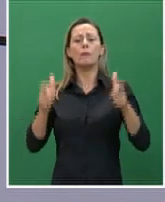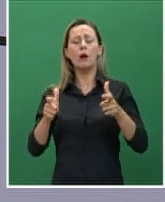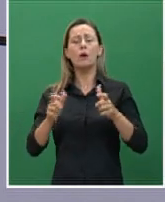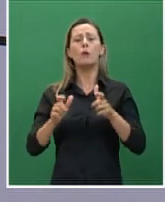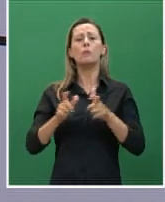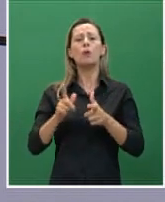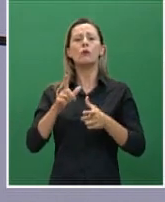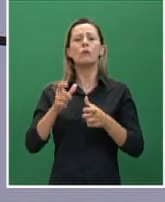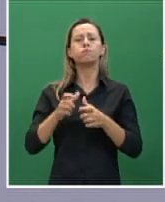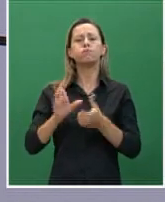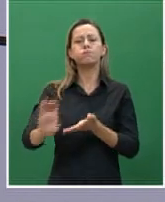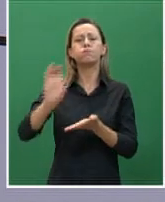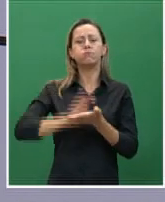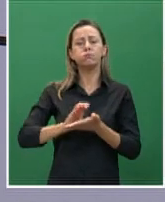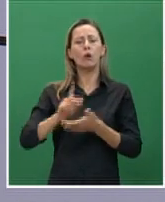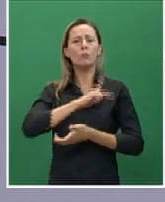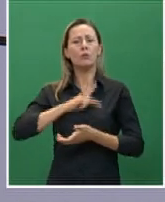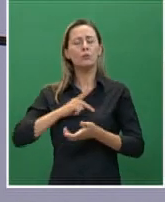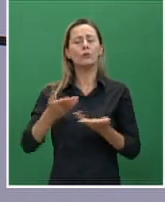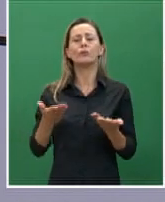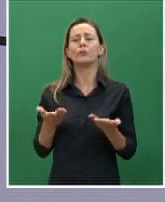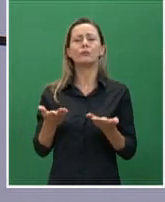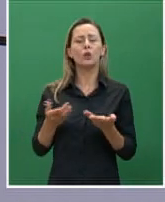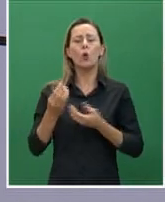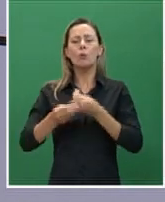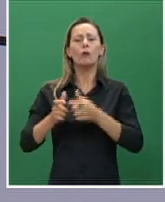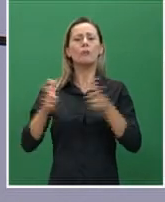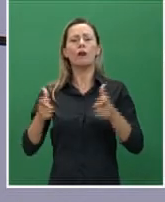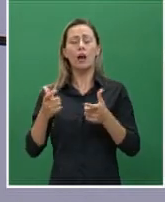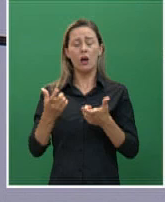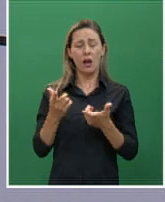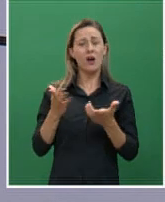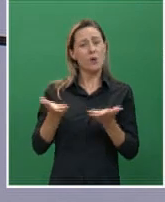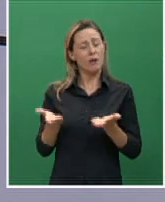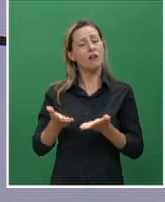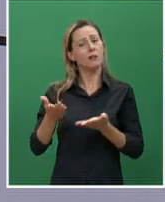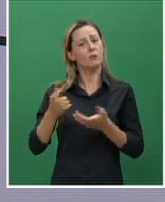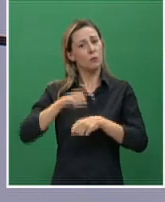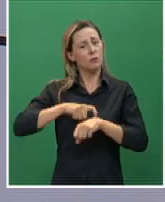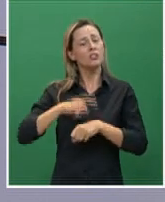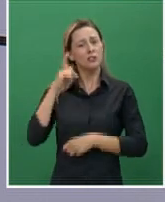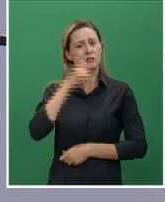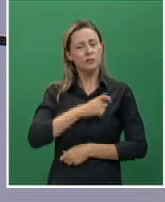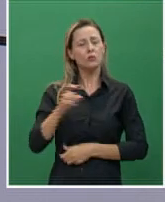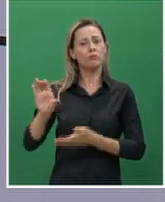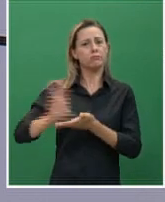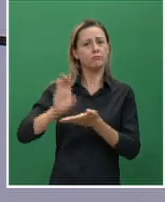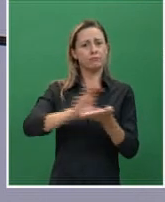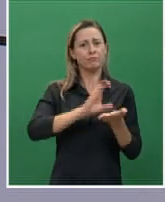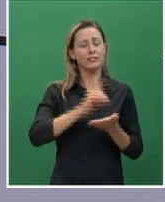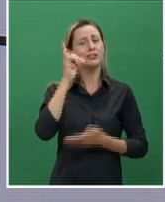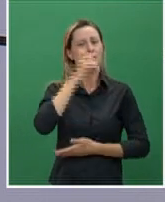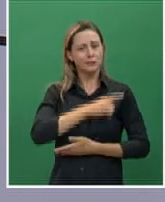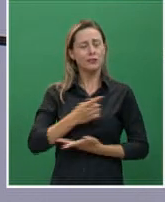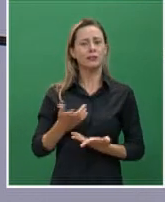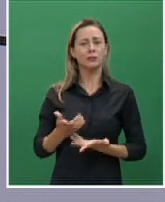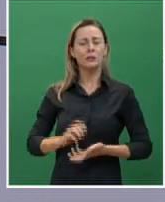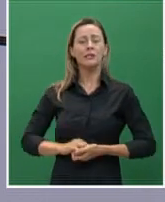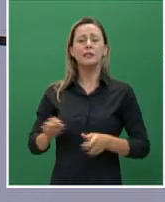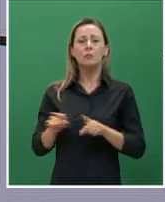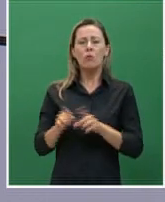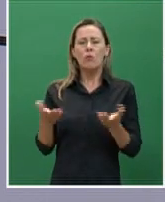públicos diante de um cenário onde cada vez mais nós temos dificuldade de arrecadação onde cada vez mais nós somos a muitas vezes